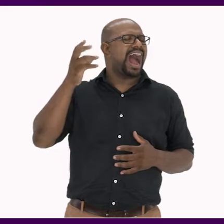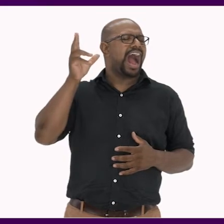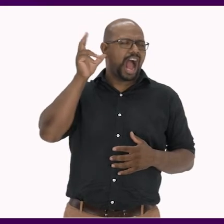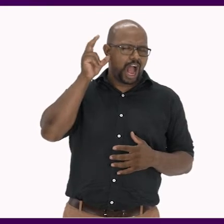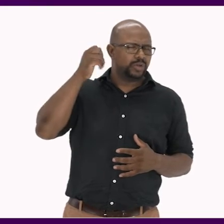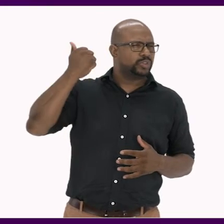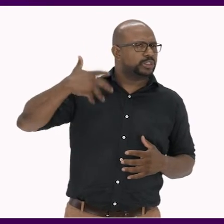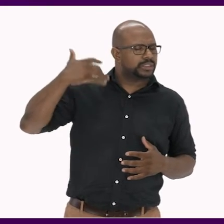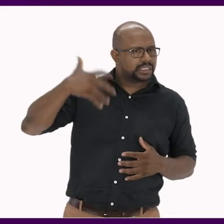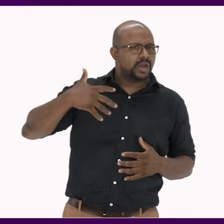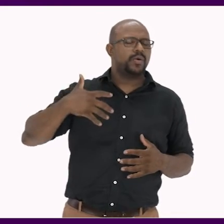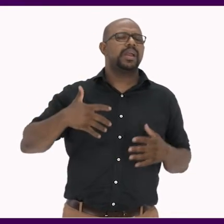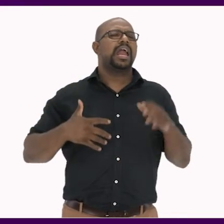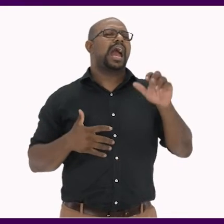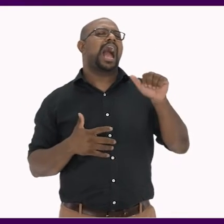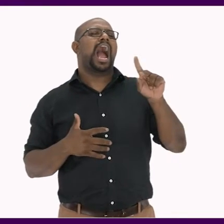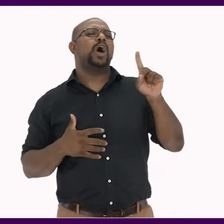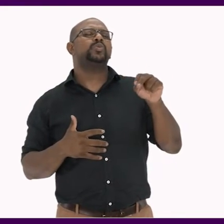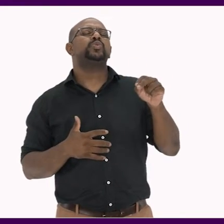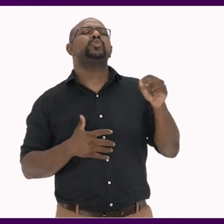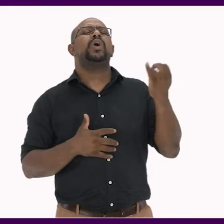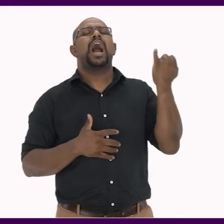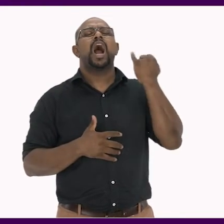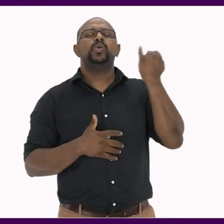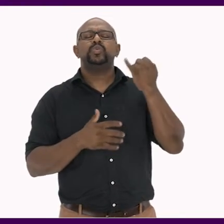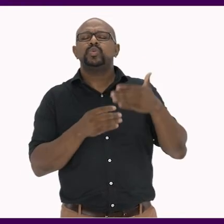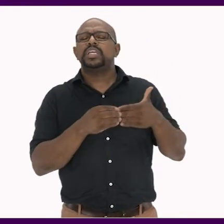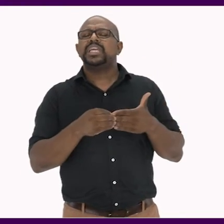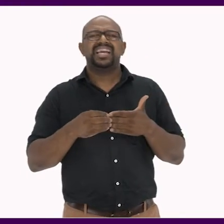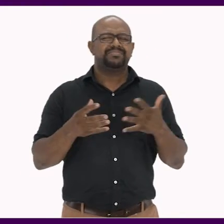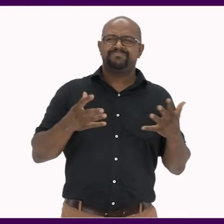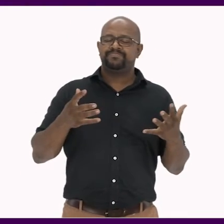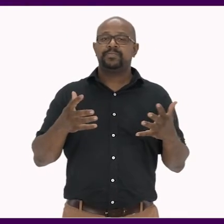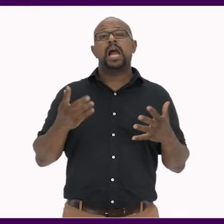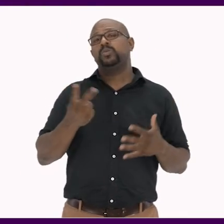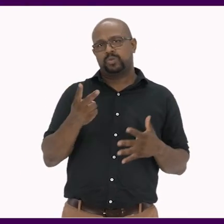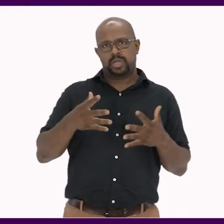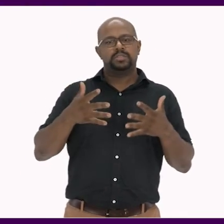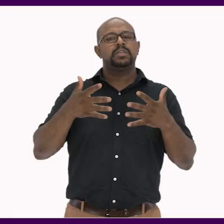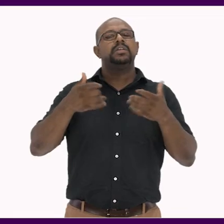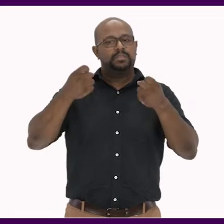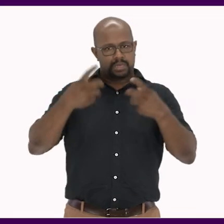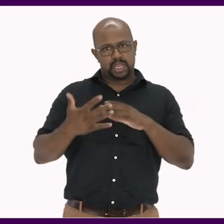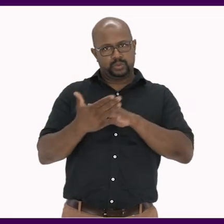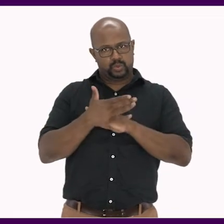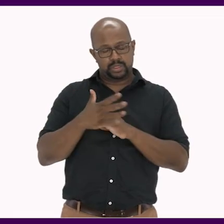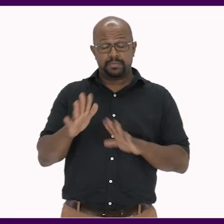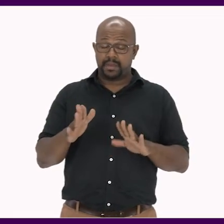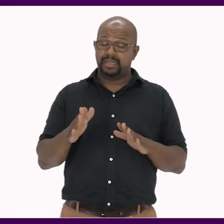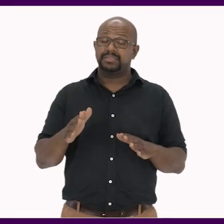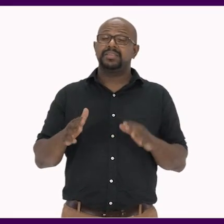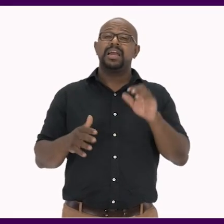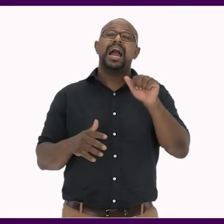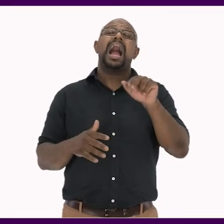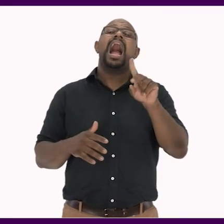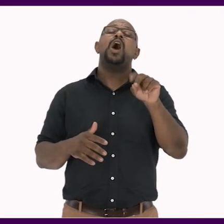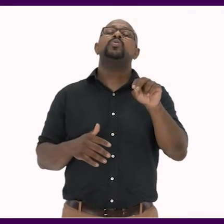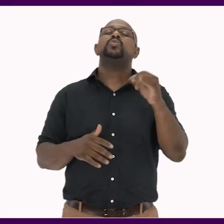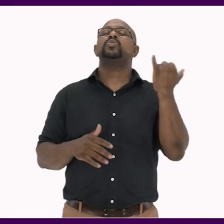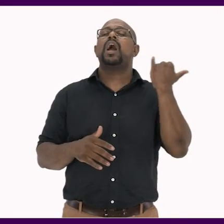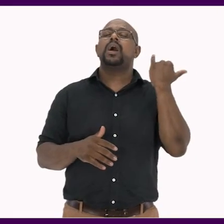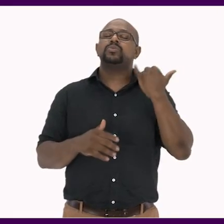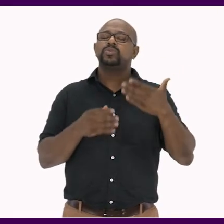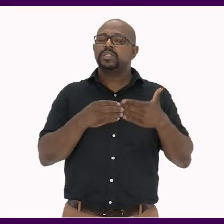auxílios, porque as duas auxiliam muito a compreensão da exposição, né? A audioguia geralmente é uma